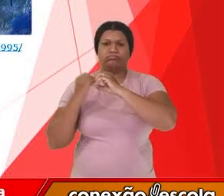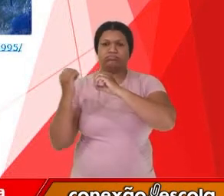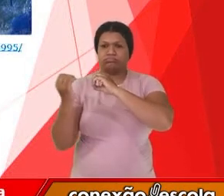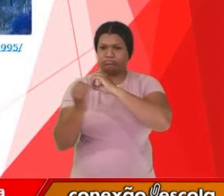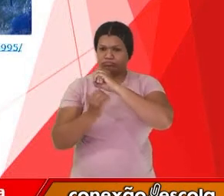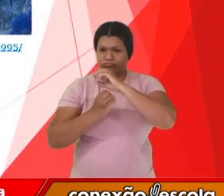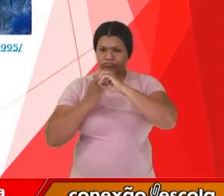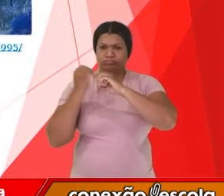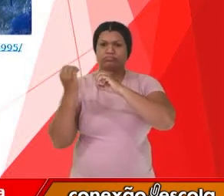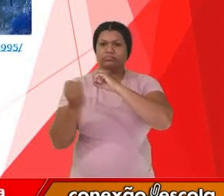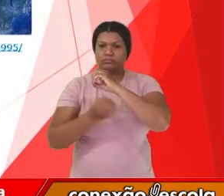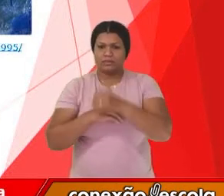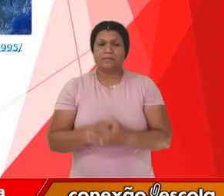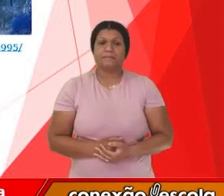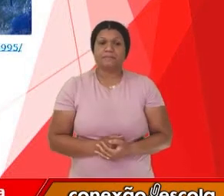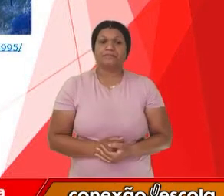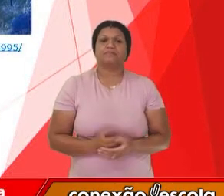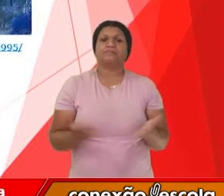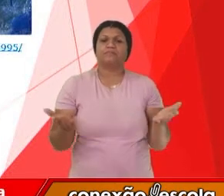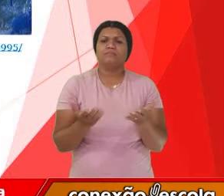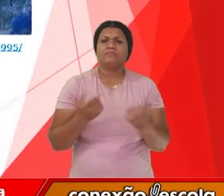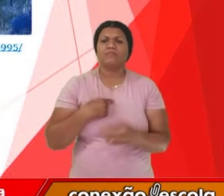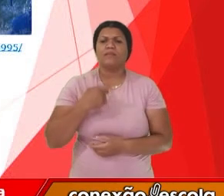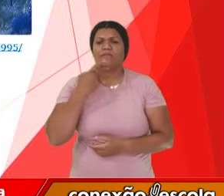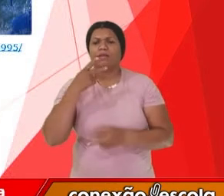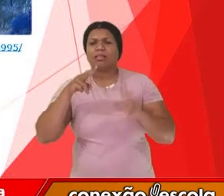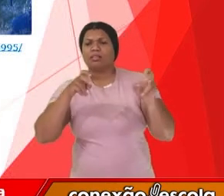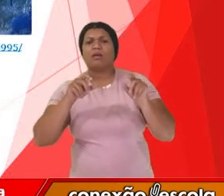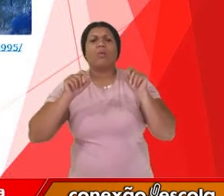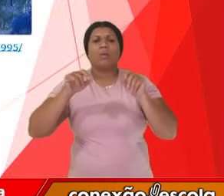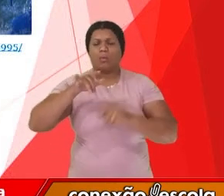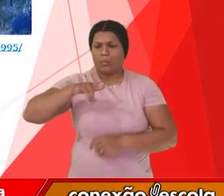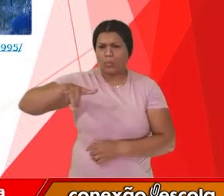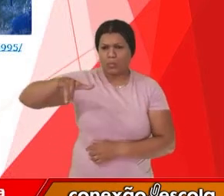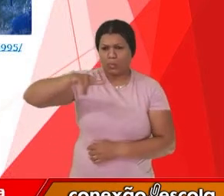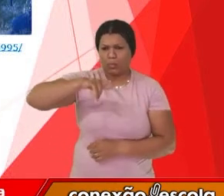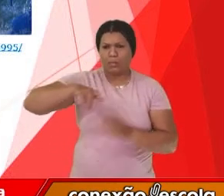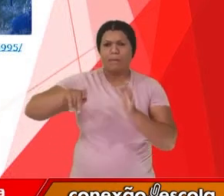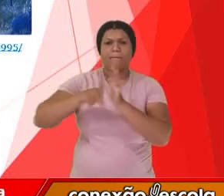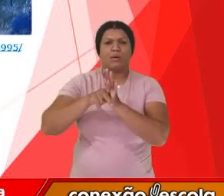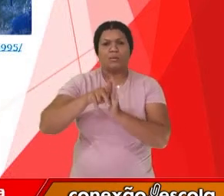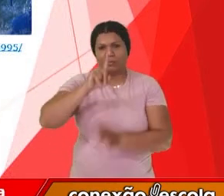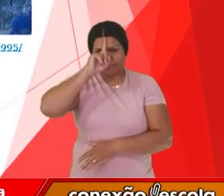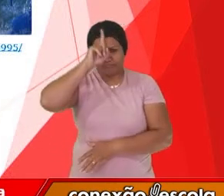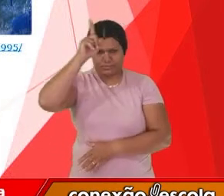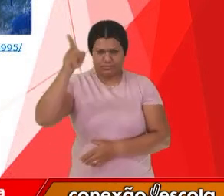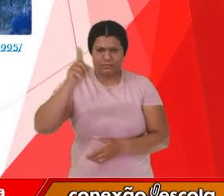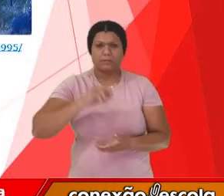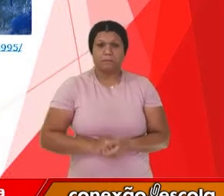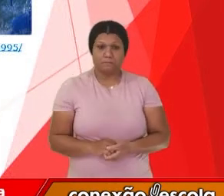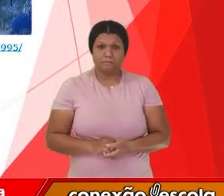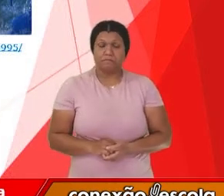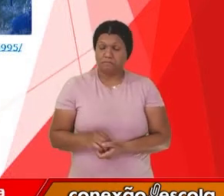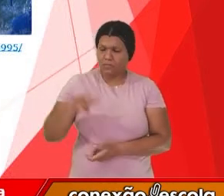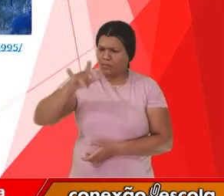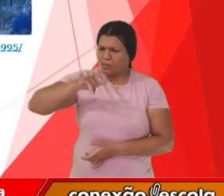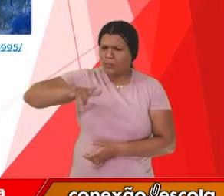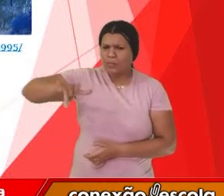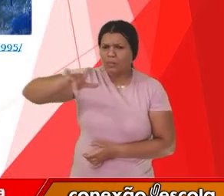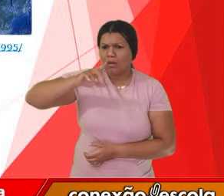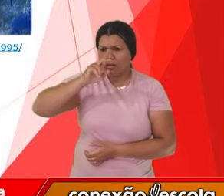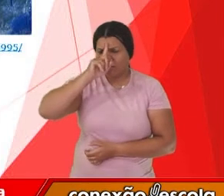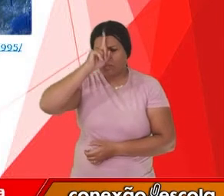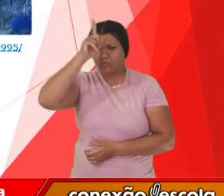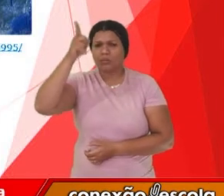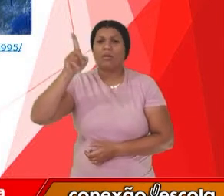Vamos falar um pouco sobre os satélites naturais. Os satélites naturais geralmente